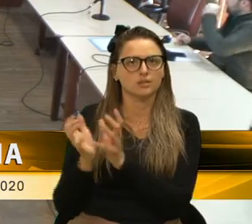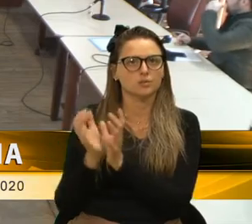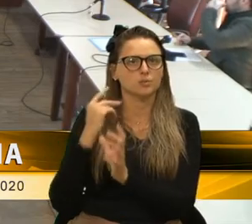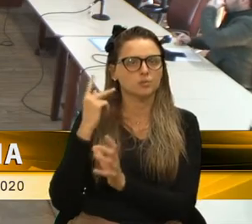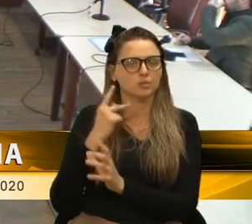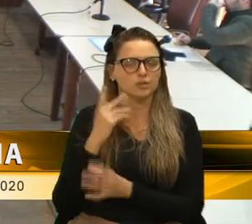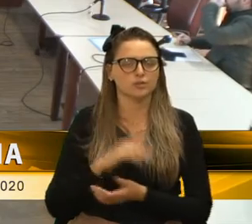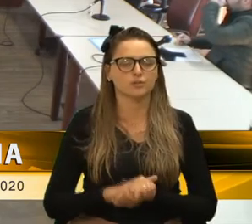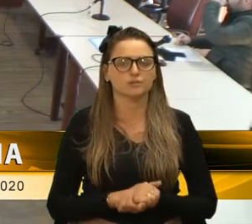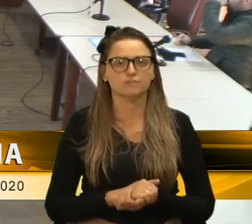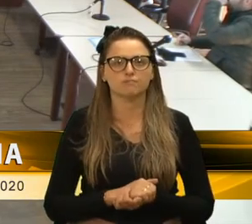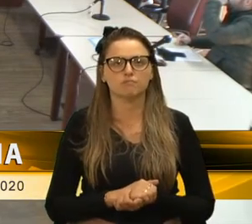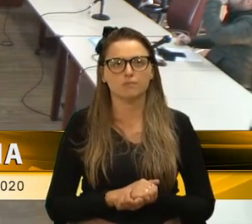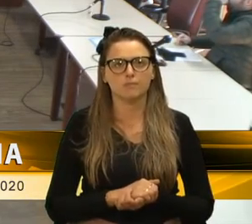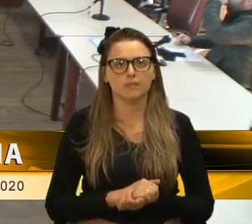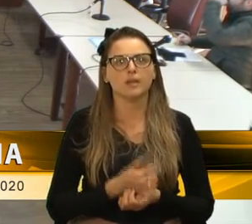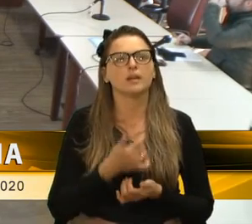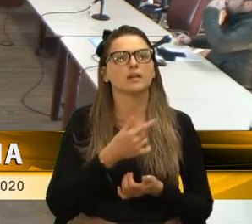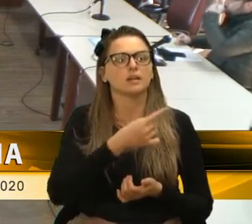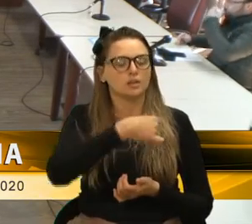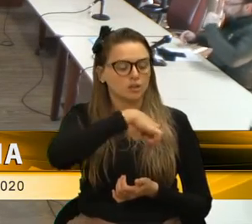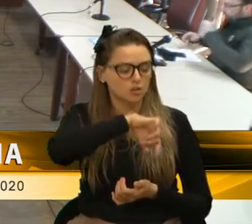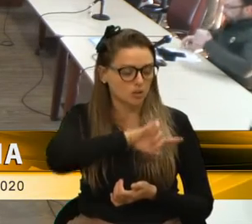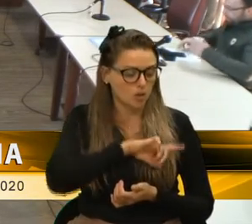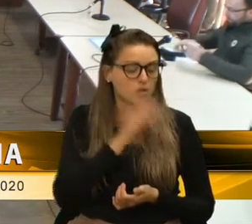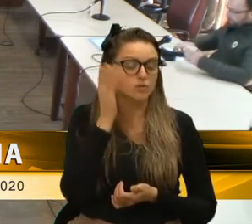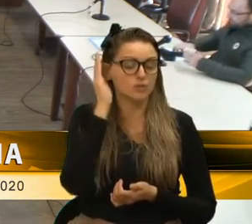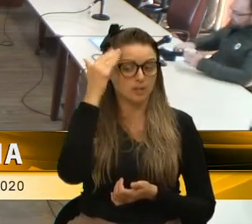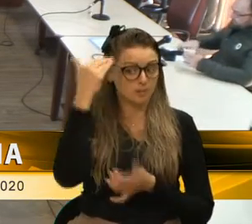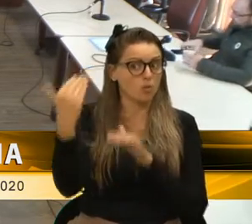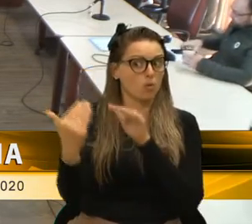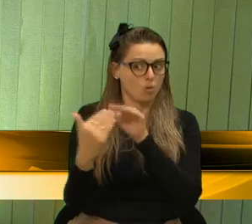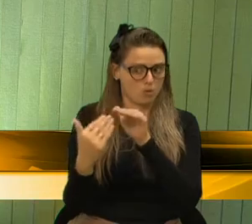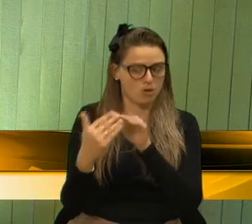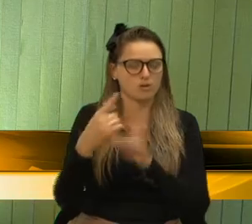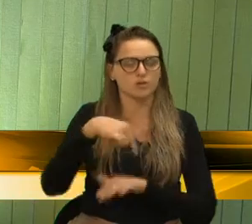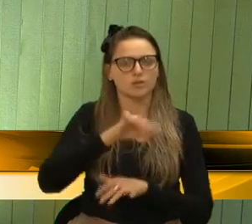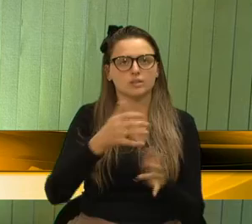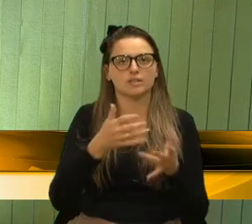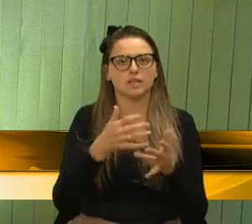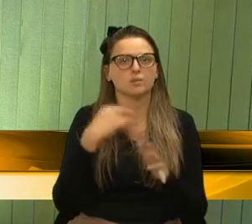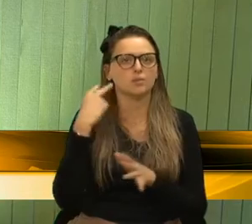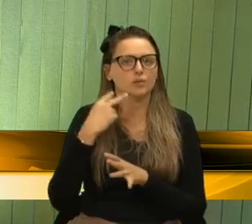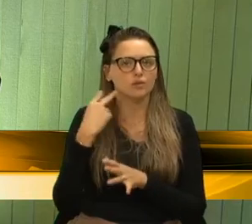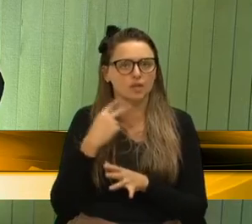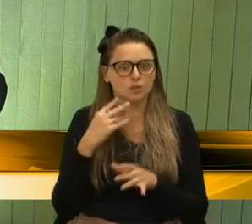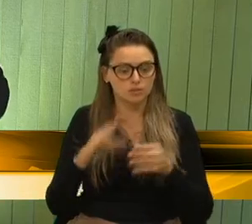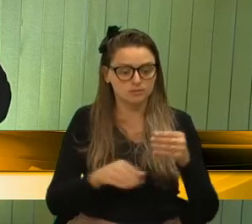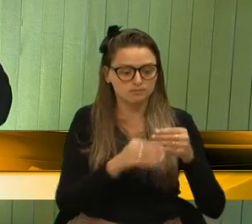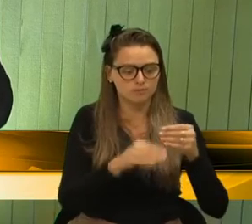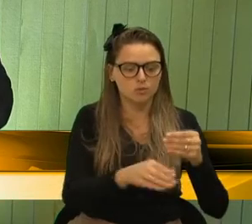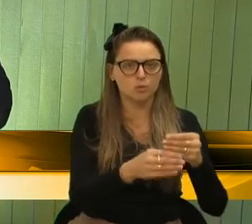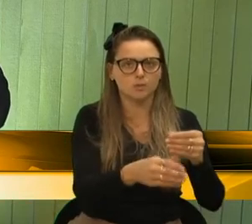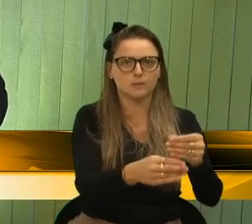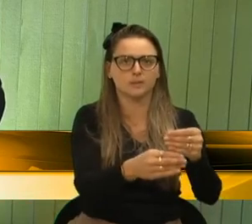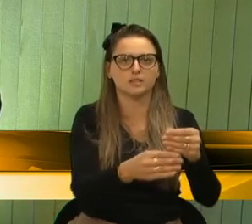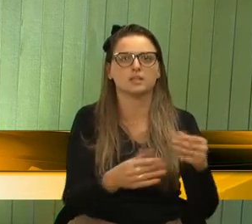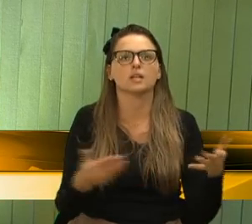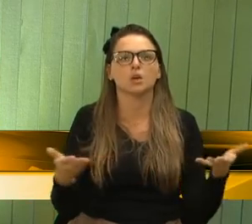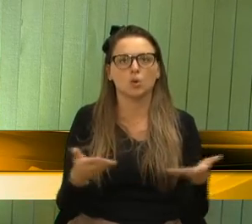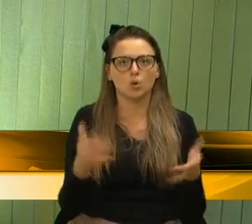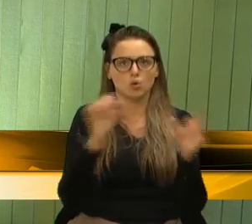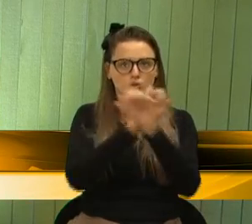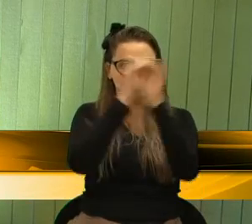Nós queremos contar com a colaboração dos colegas vereadores para aprimorar o projeto. Ele vai ser dado entrada agora de manhã,